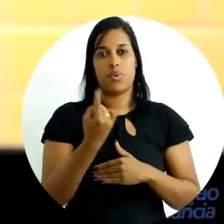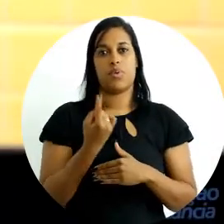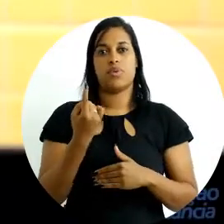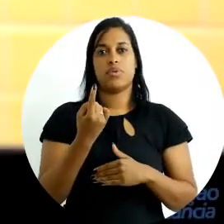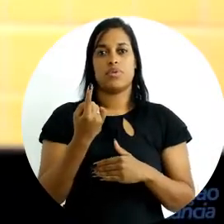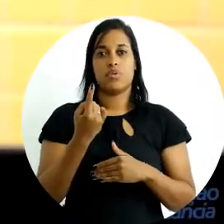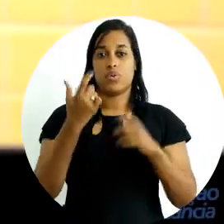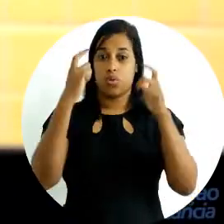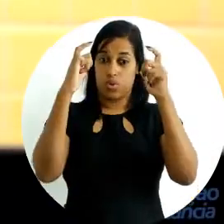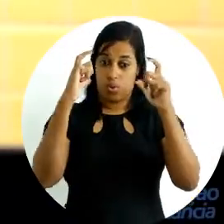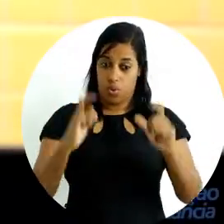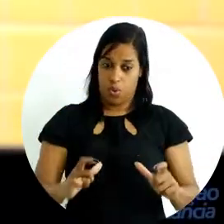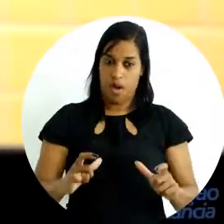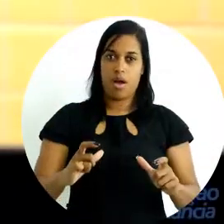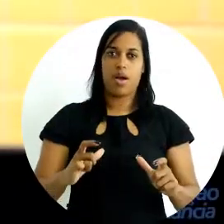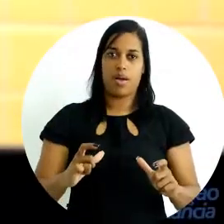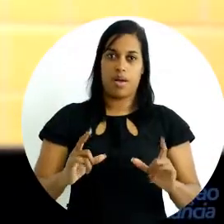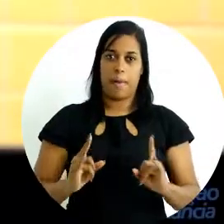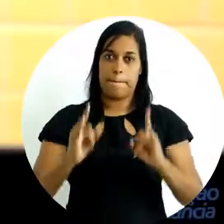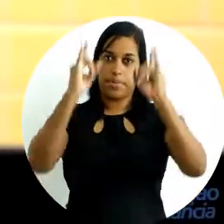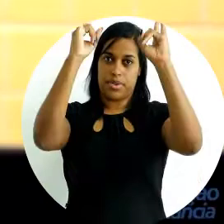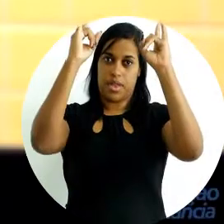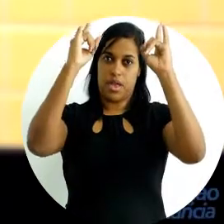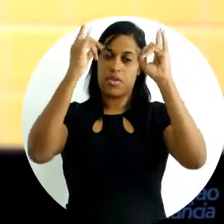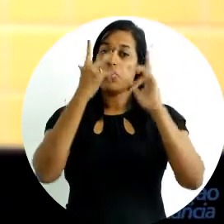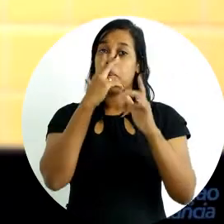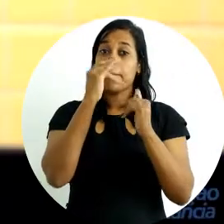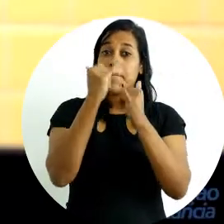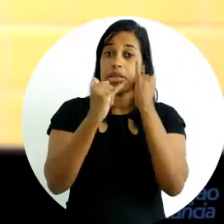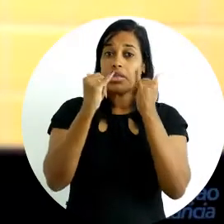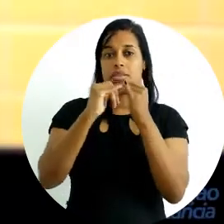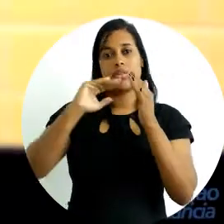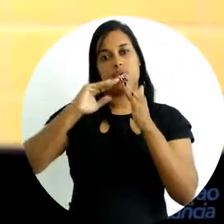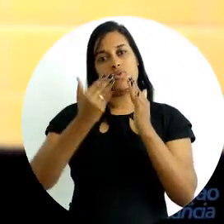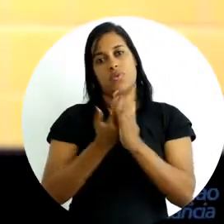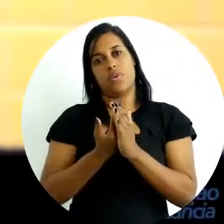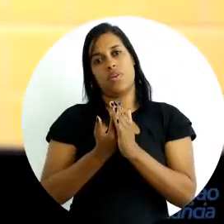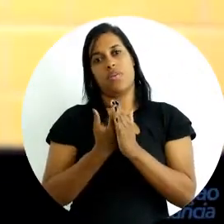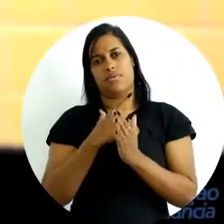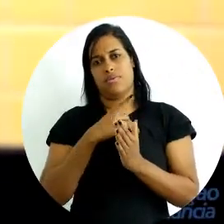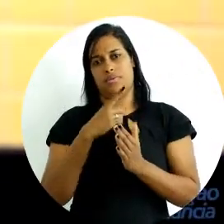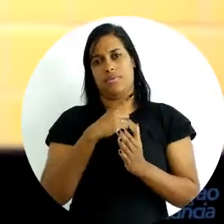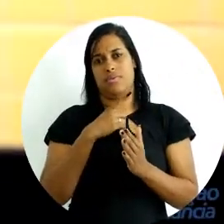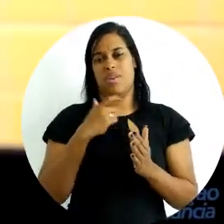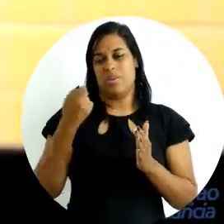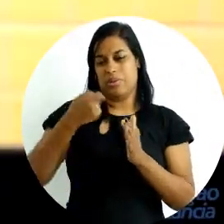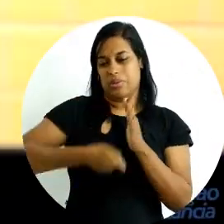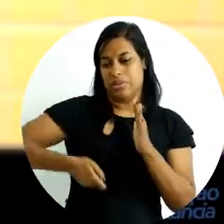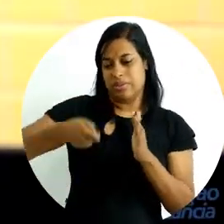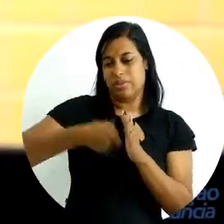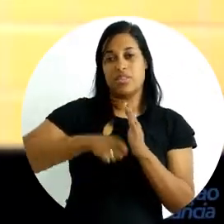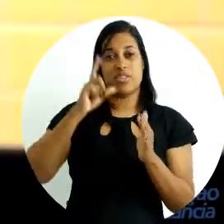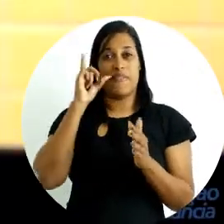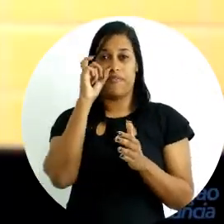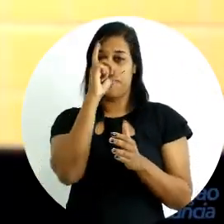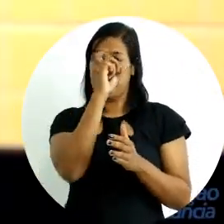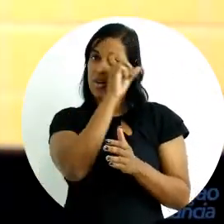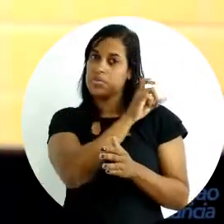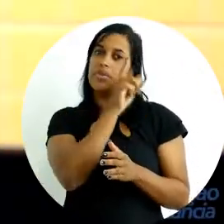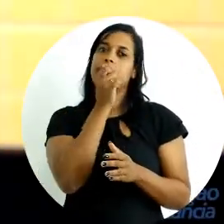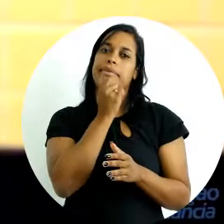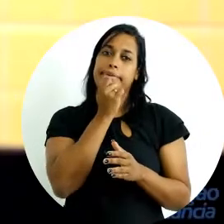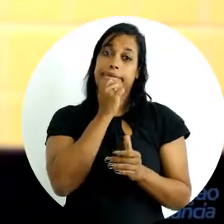em um único prédio, um prédio com características de uma escola. Existia uma pressão muito grande